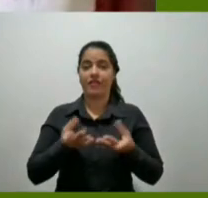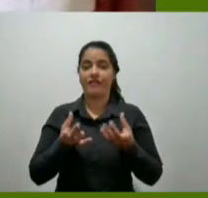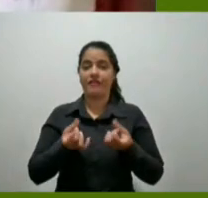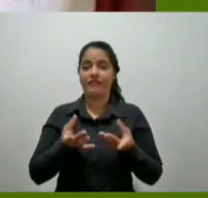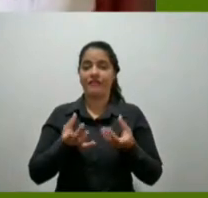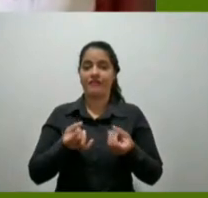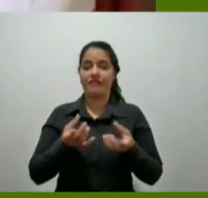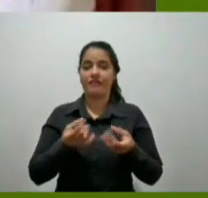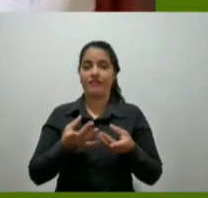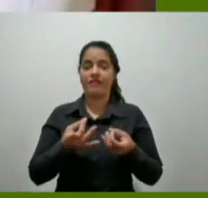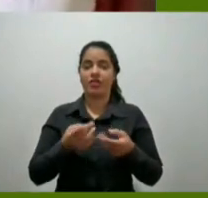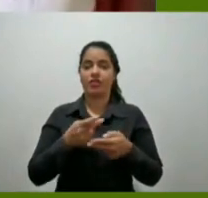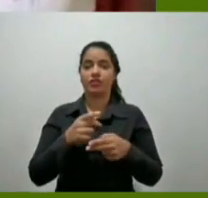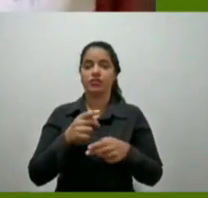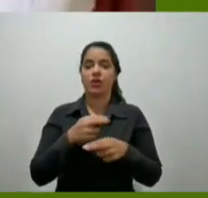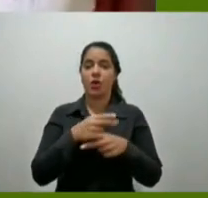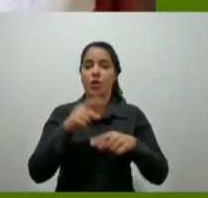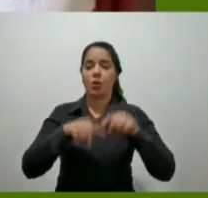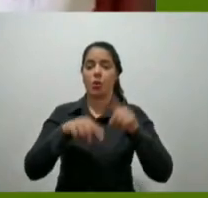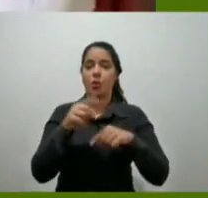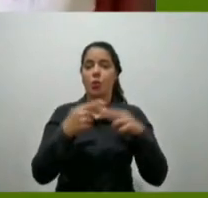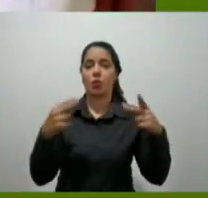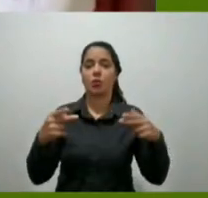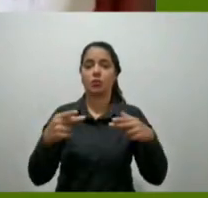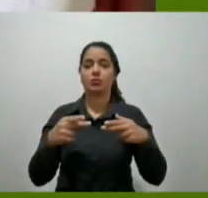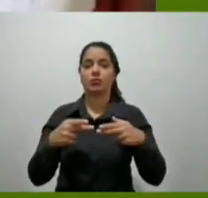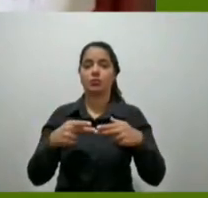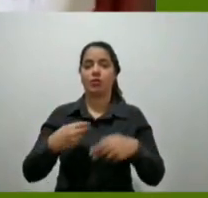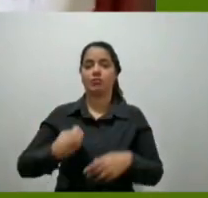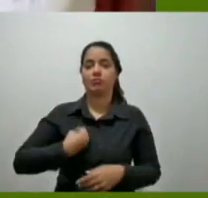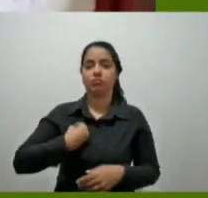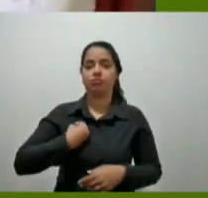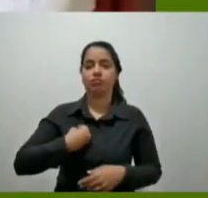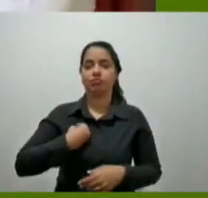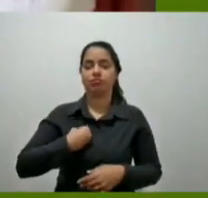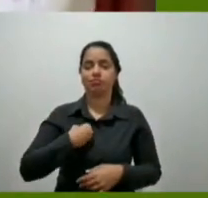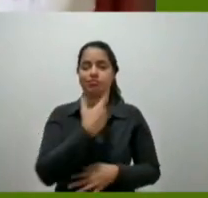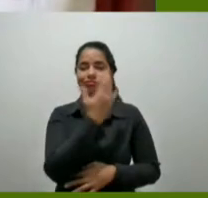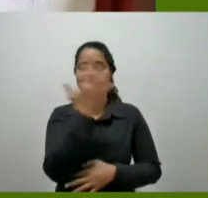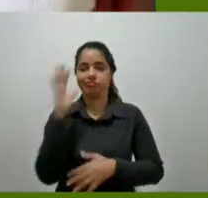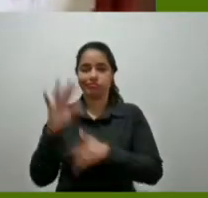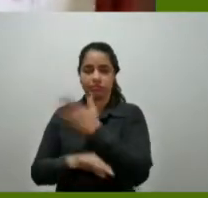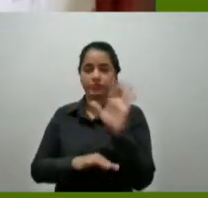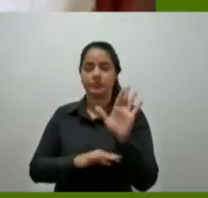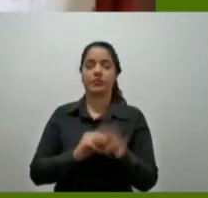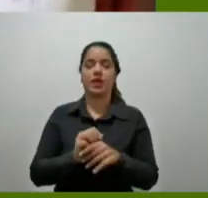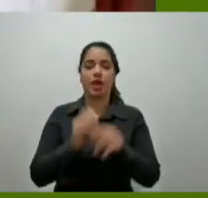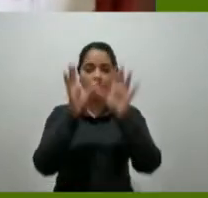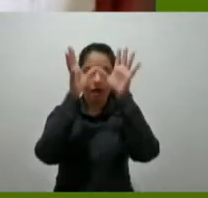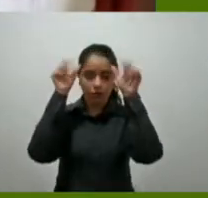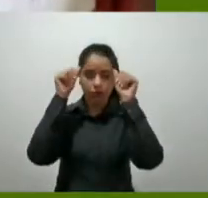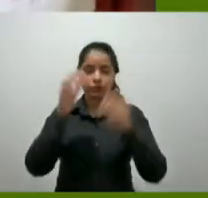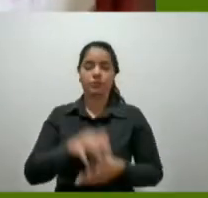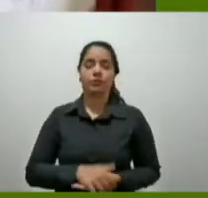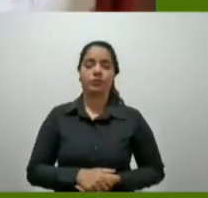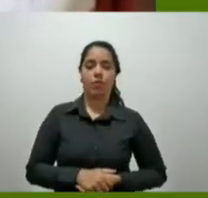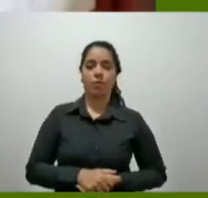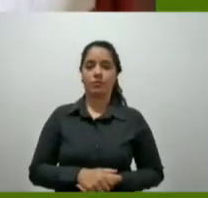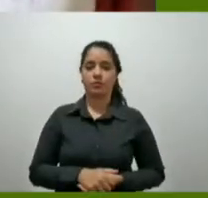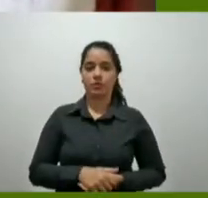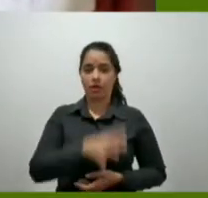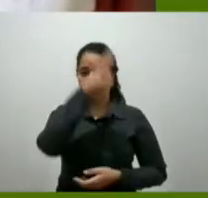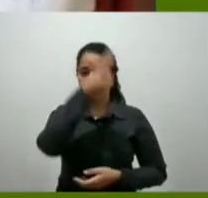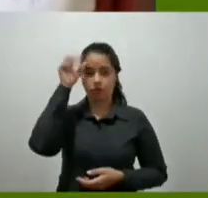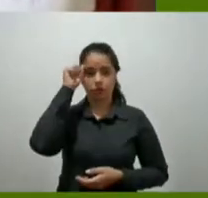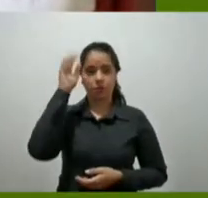biológicos. E a Amazônia, como sendo a maior concentração de biodiversidade do planeta, teria a capacidade de ser o principal fornecedor para